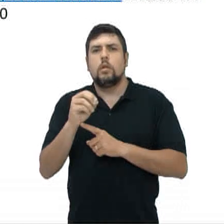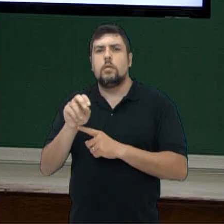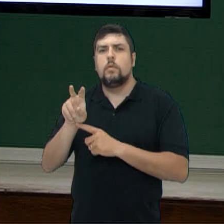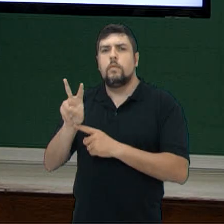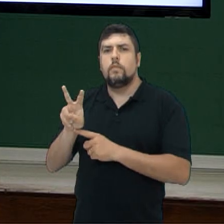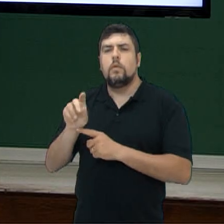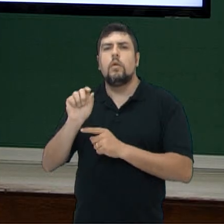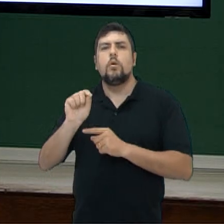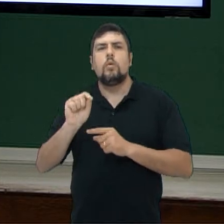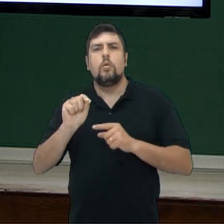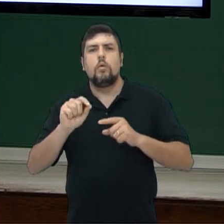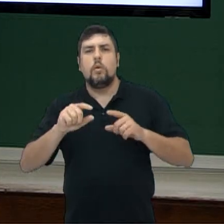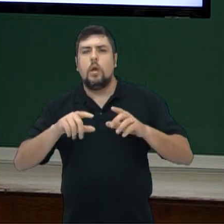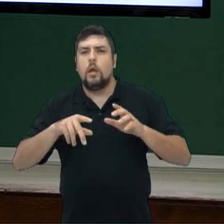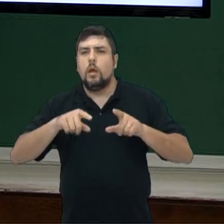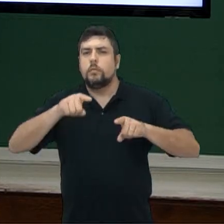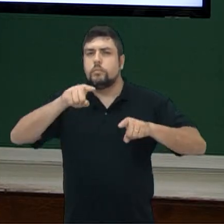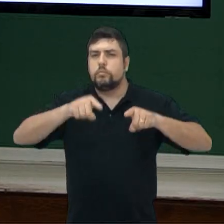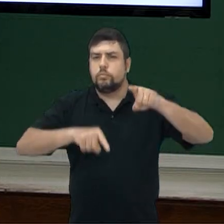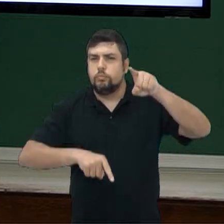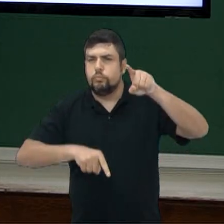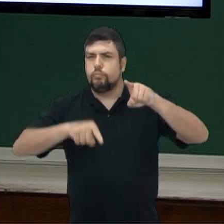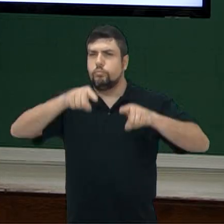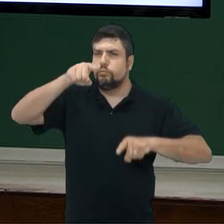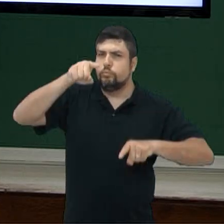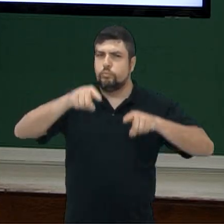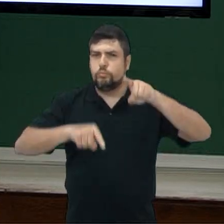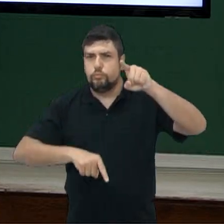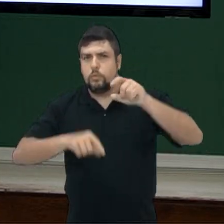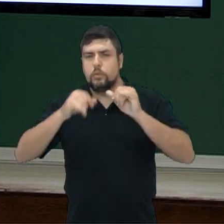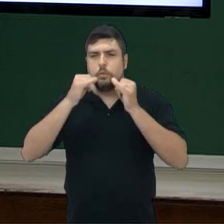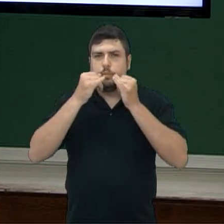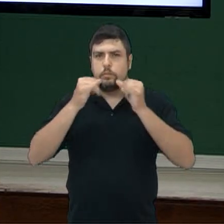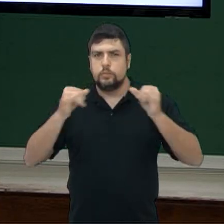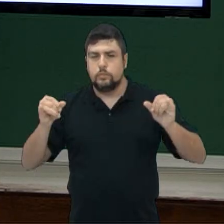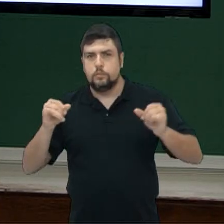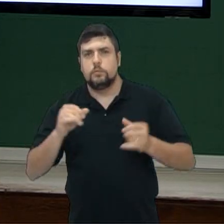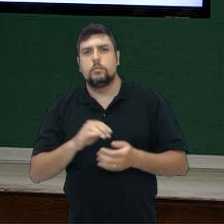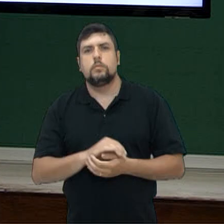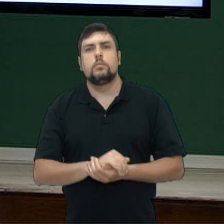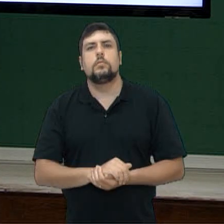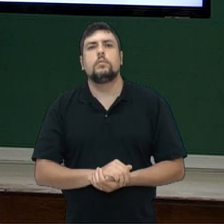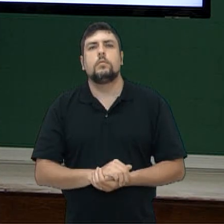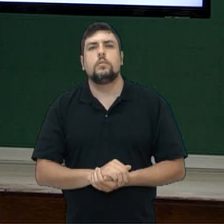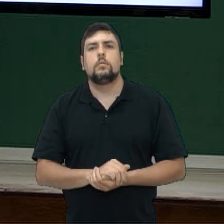de potencial que existe ali na residência, no caso da rede elétrica.